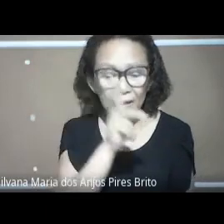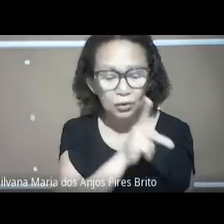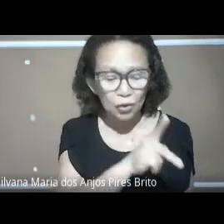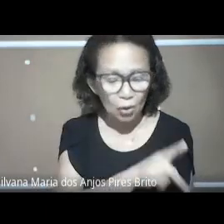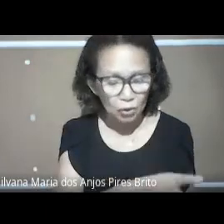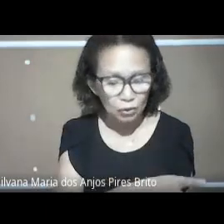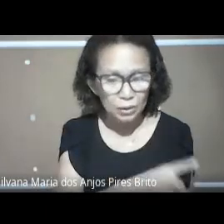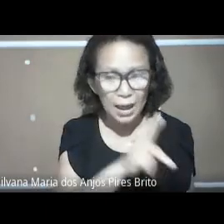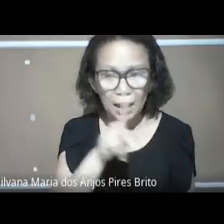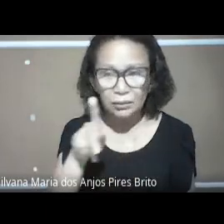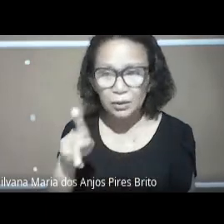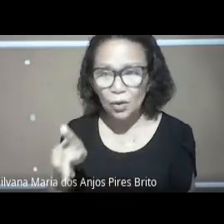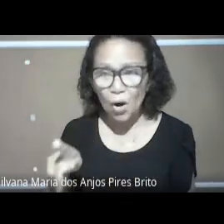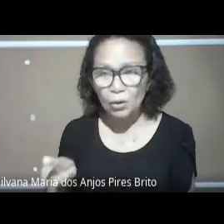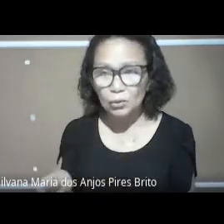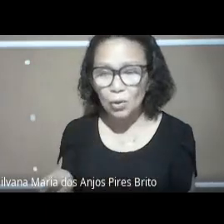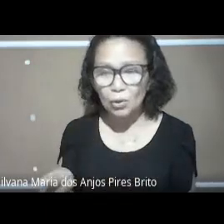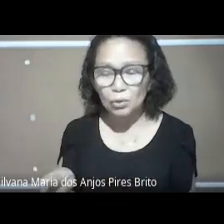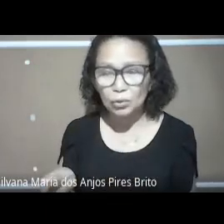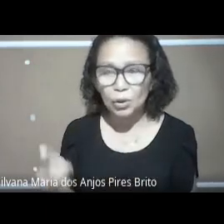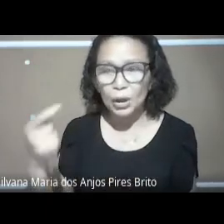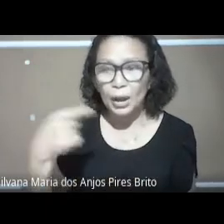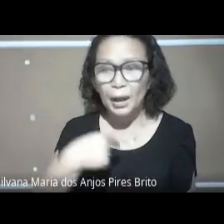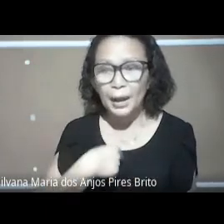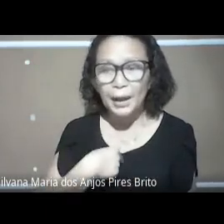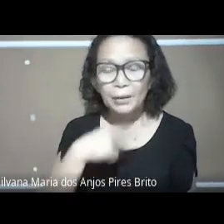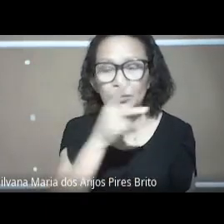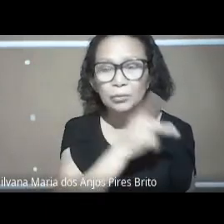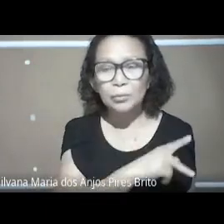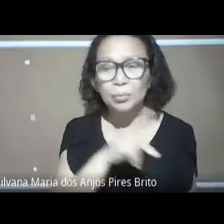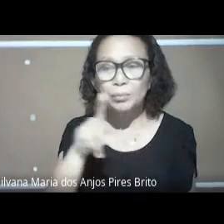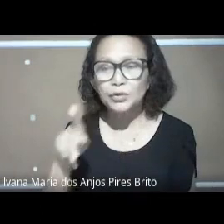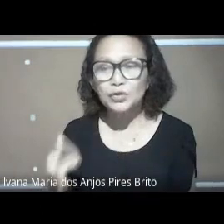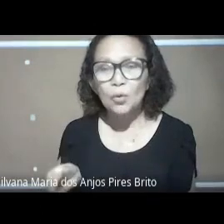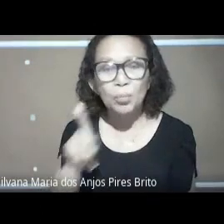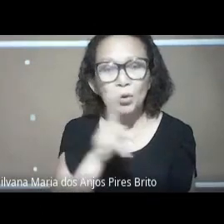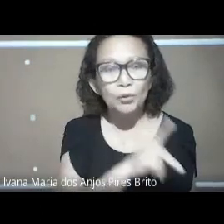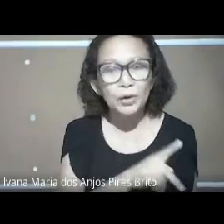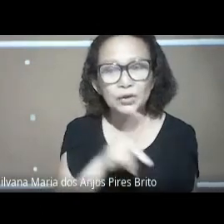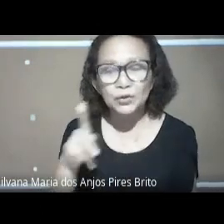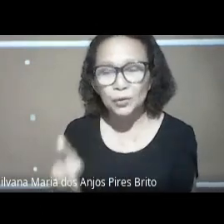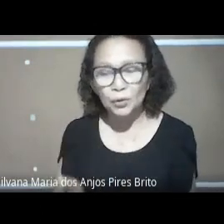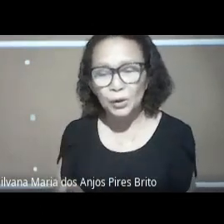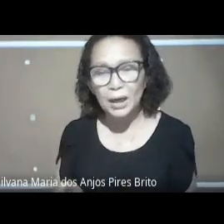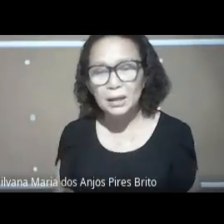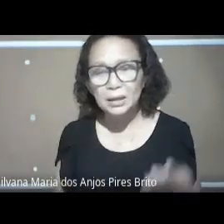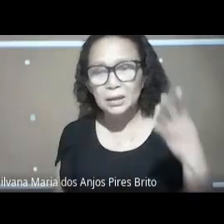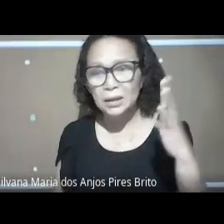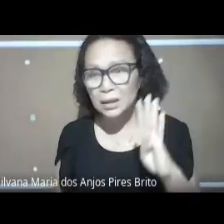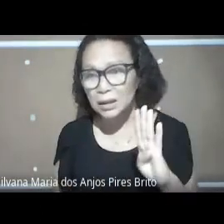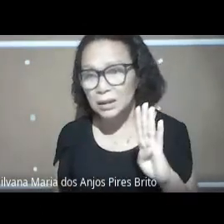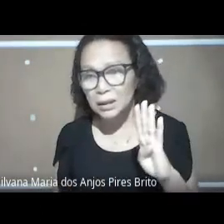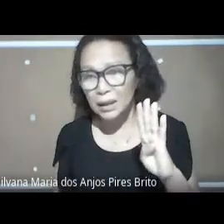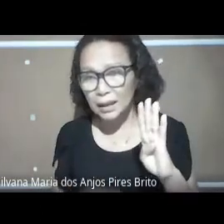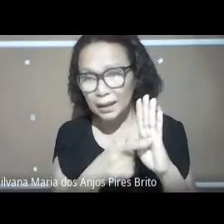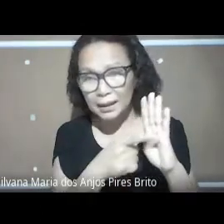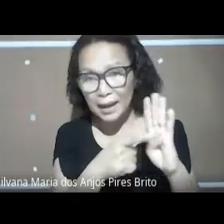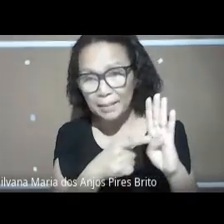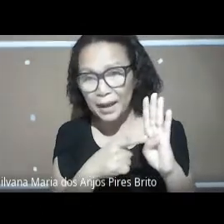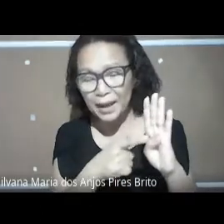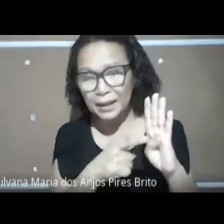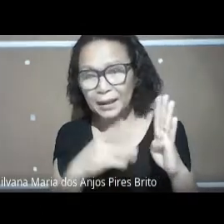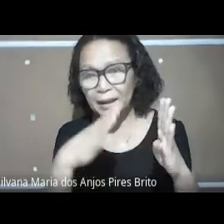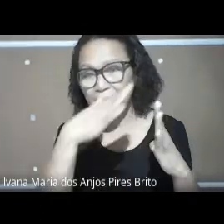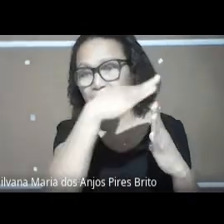P, eu toco de um lado e toco do outro. Eu sou professora. A